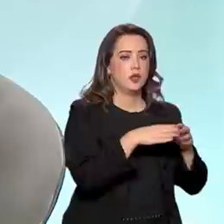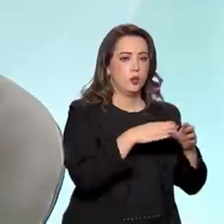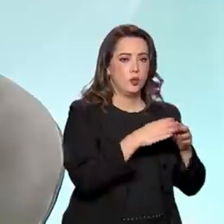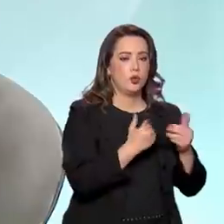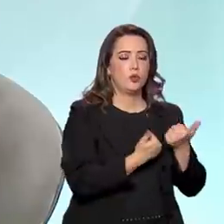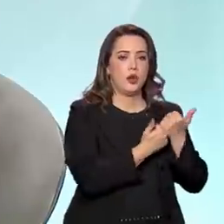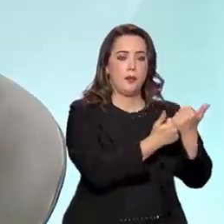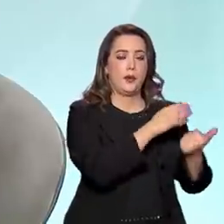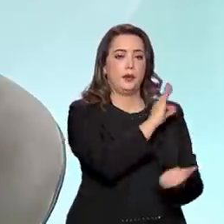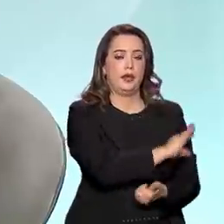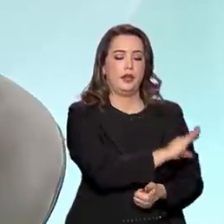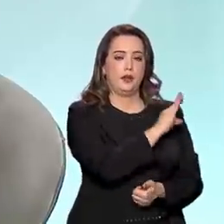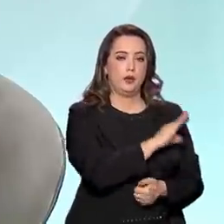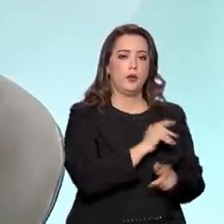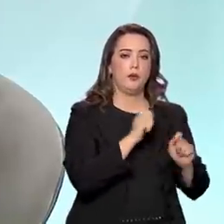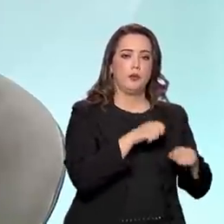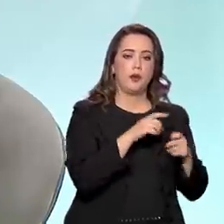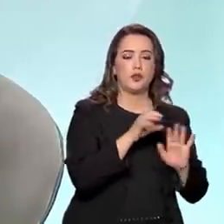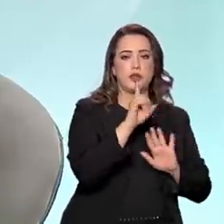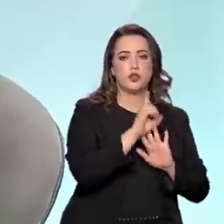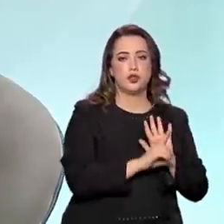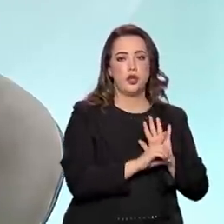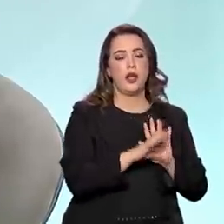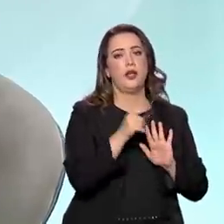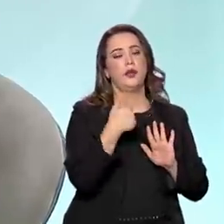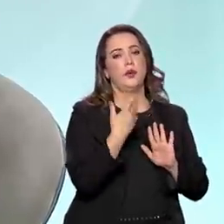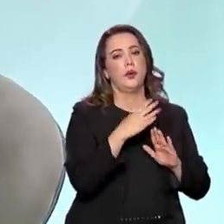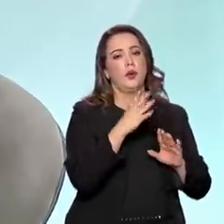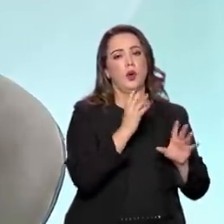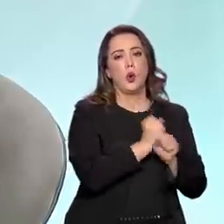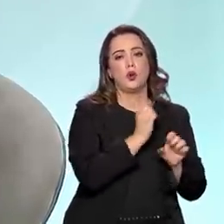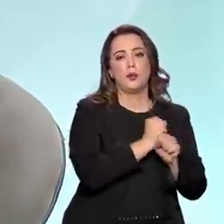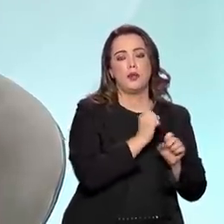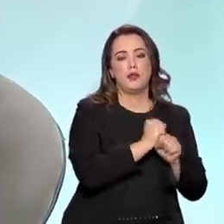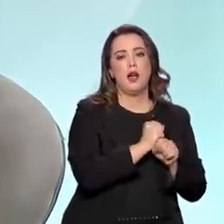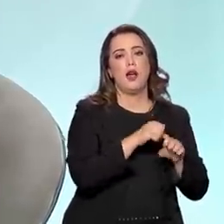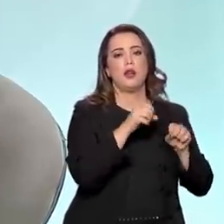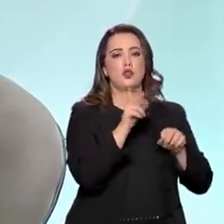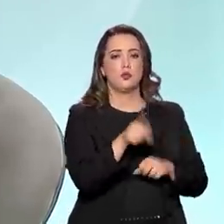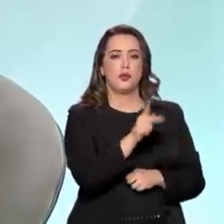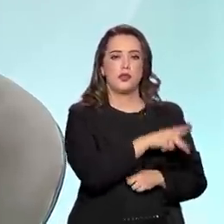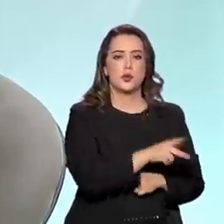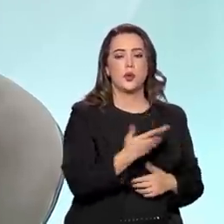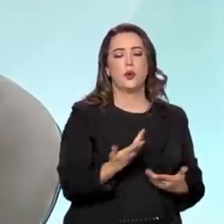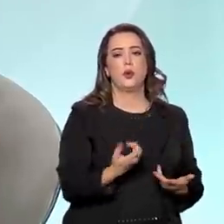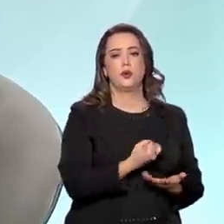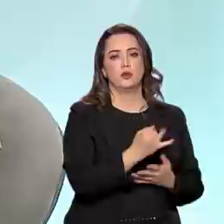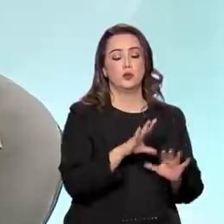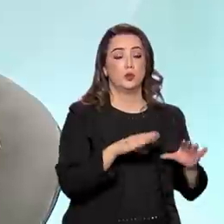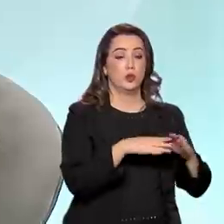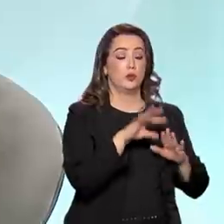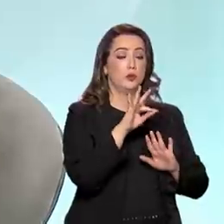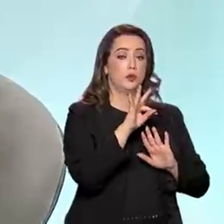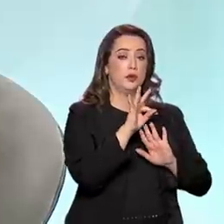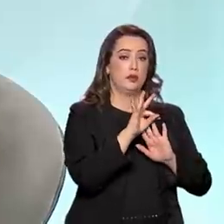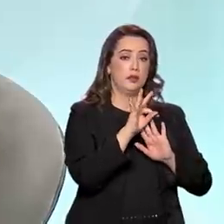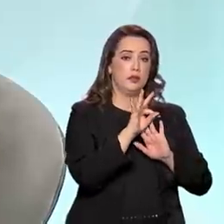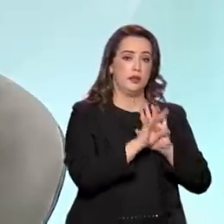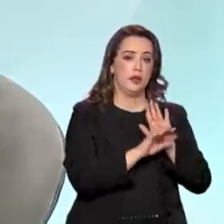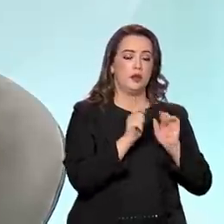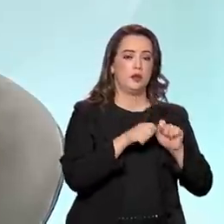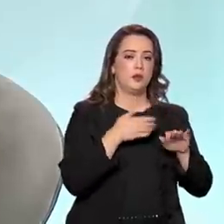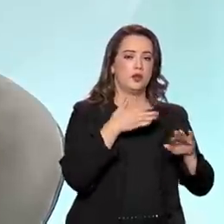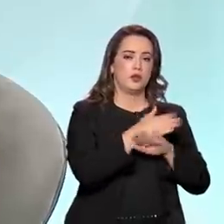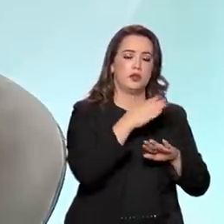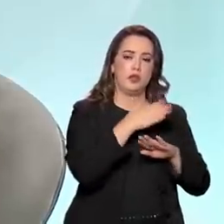técnicos é tampa e pode ser Direito pode contabilidade magistério né também temos essa área técnica que ele pode se